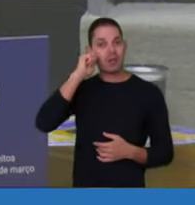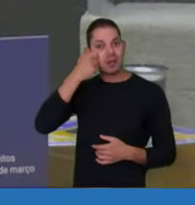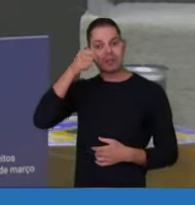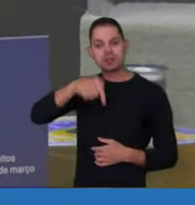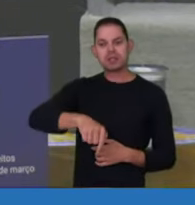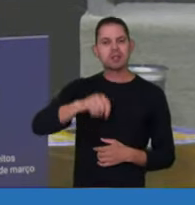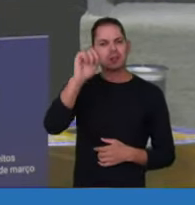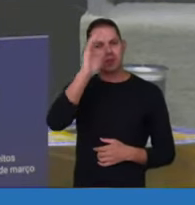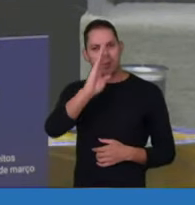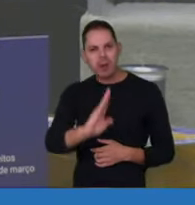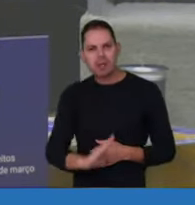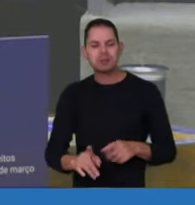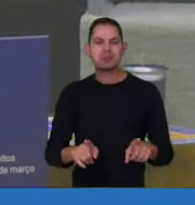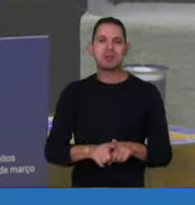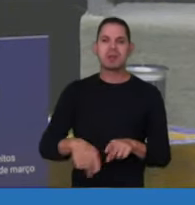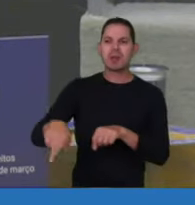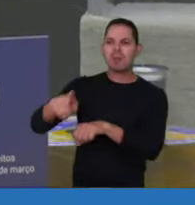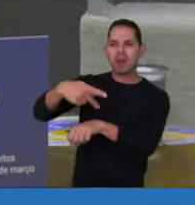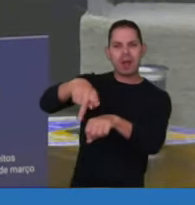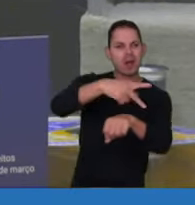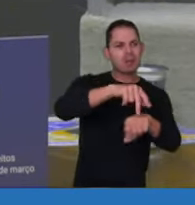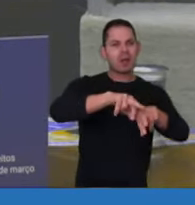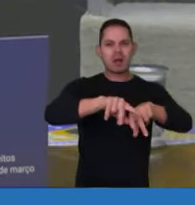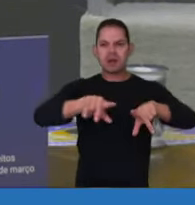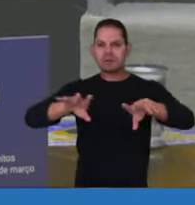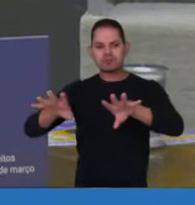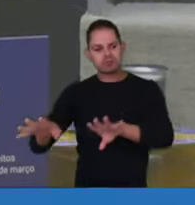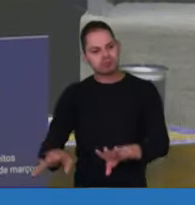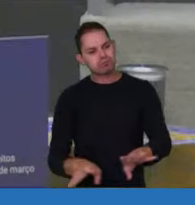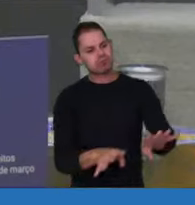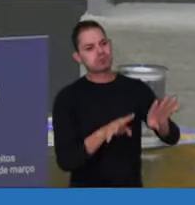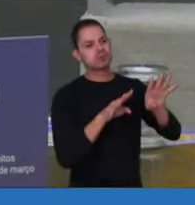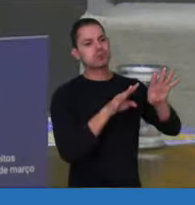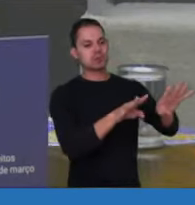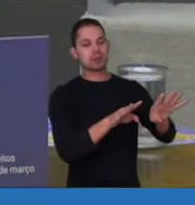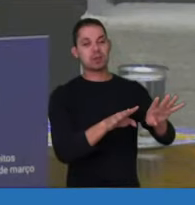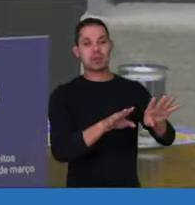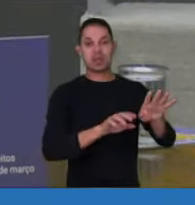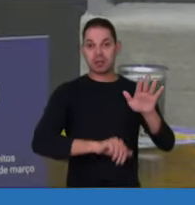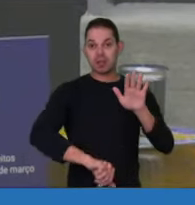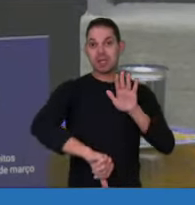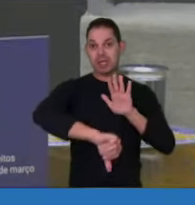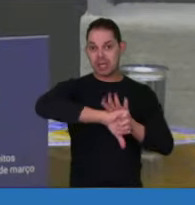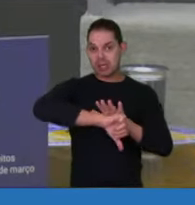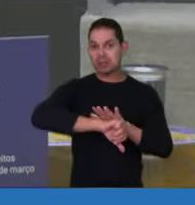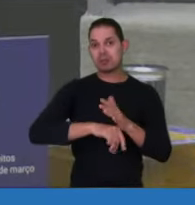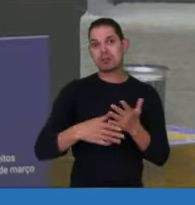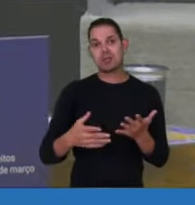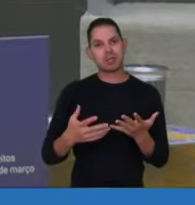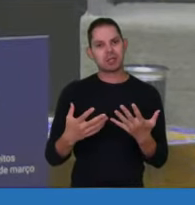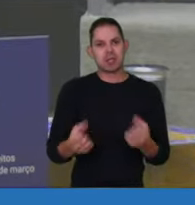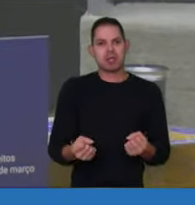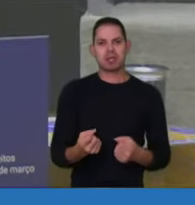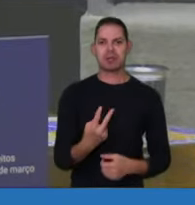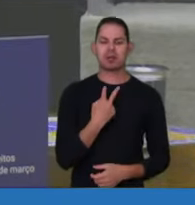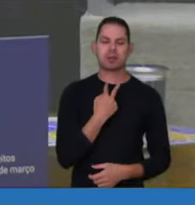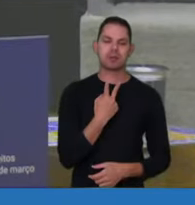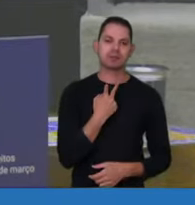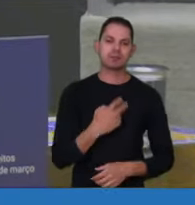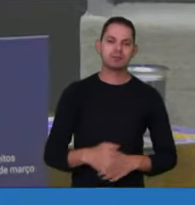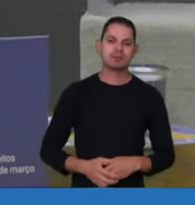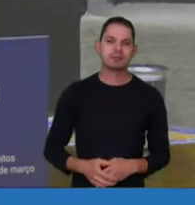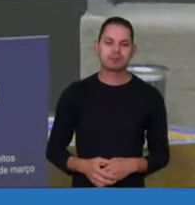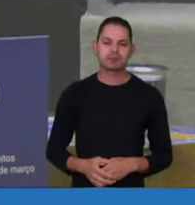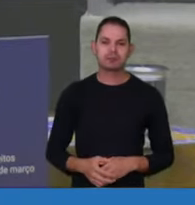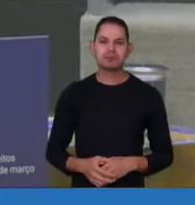fora do Brasil deram visibilidade a este crime inaceitável. Ele